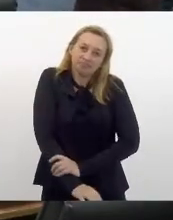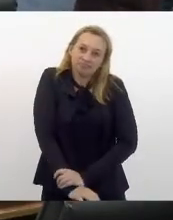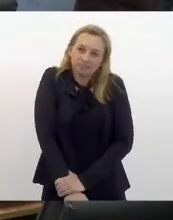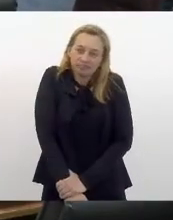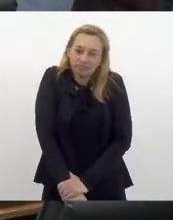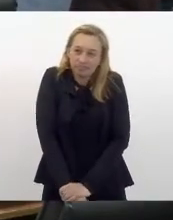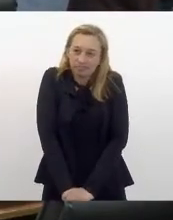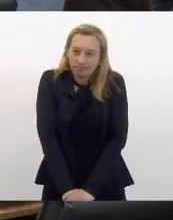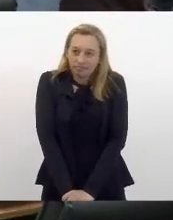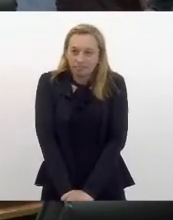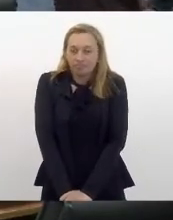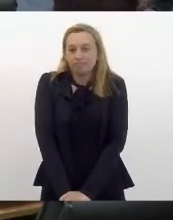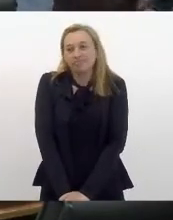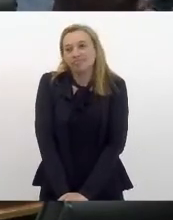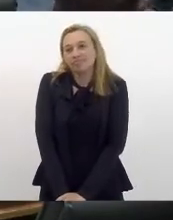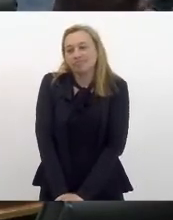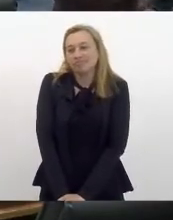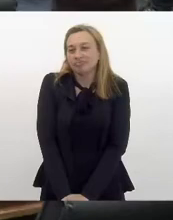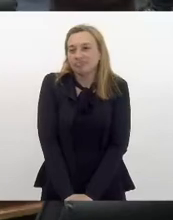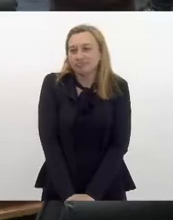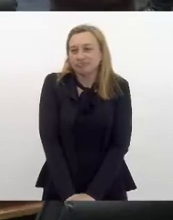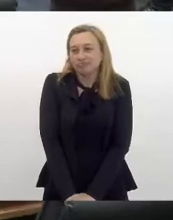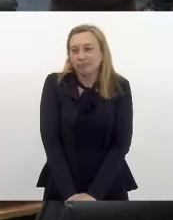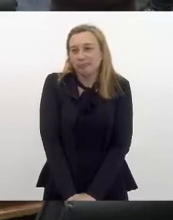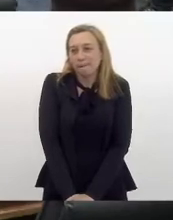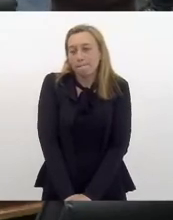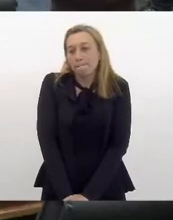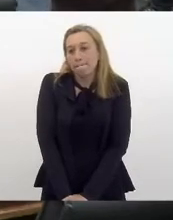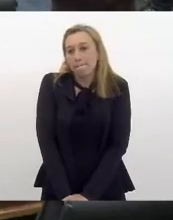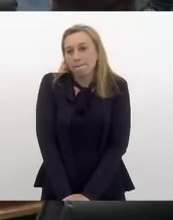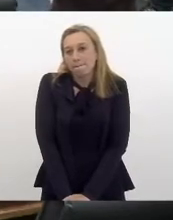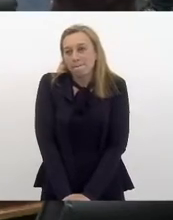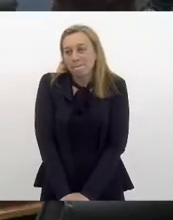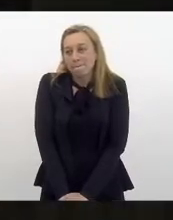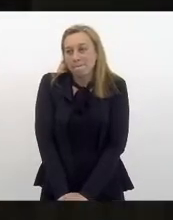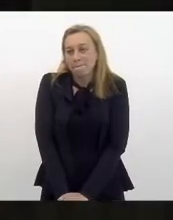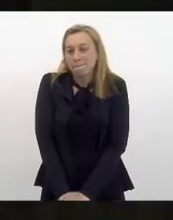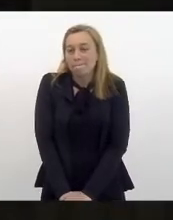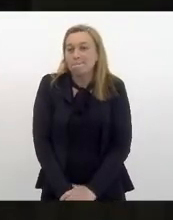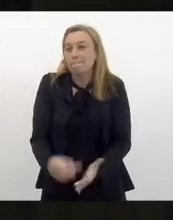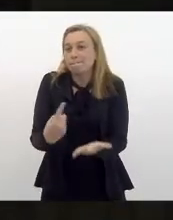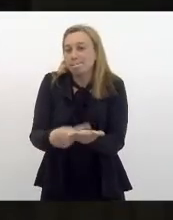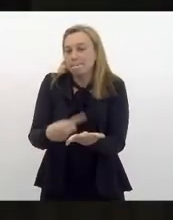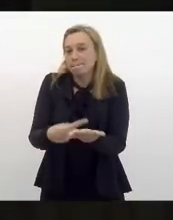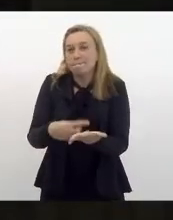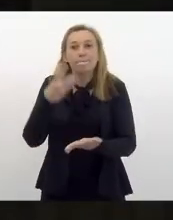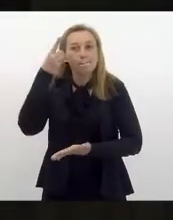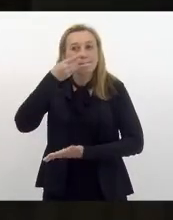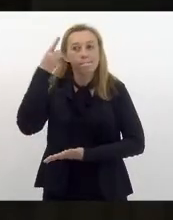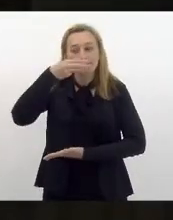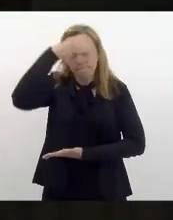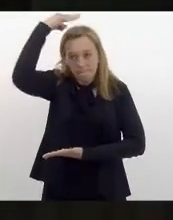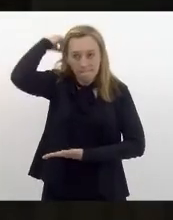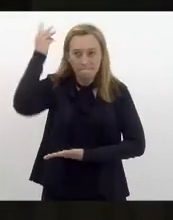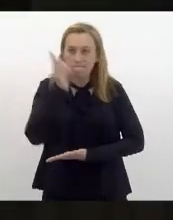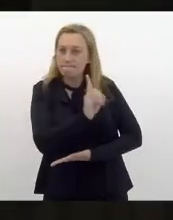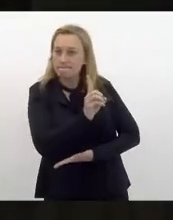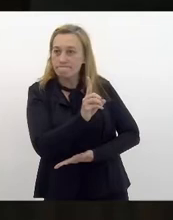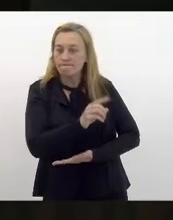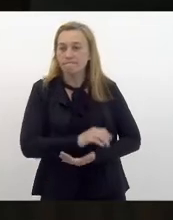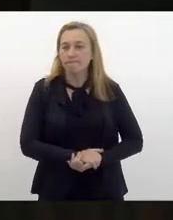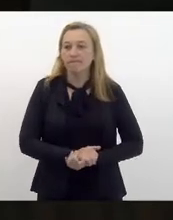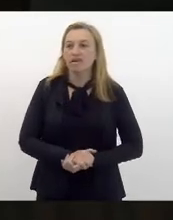e se algum e chegou um acordo Deputado Márcio Pacheco não